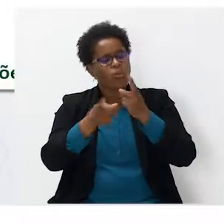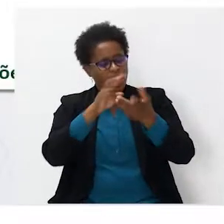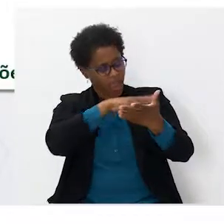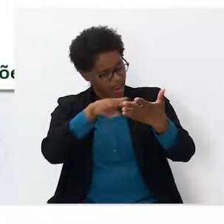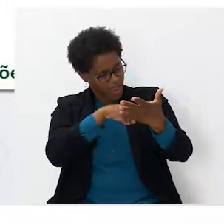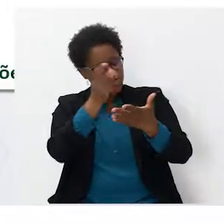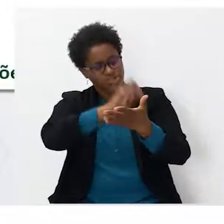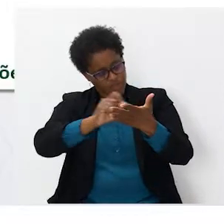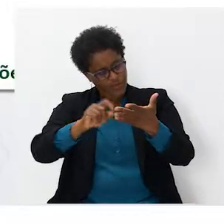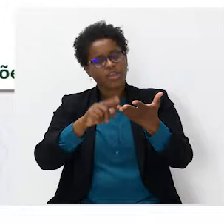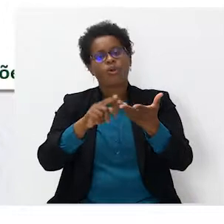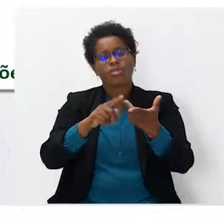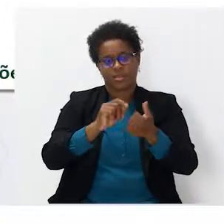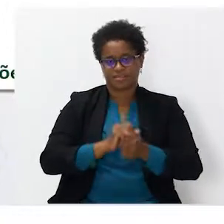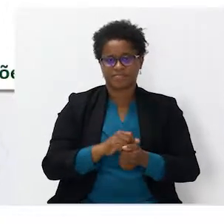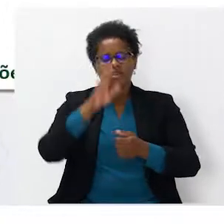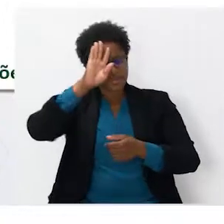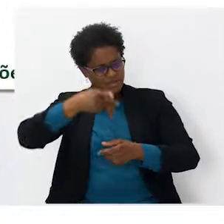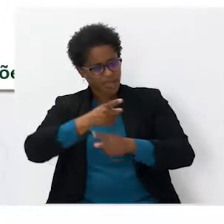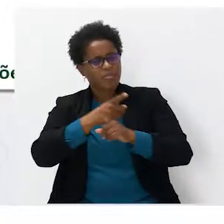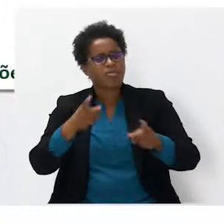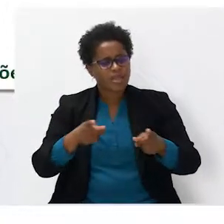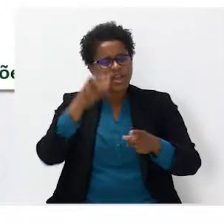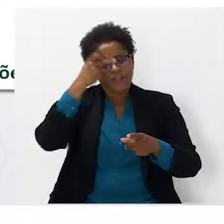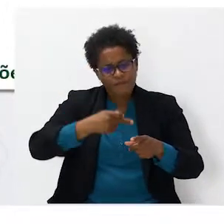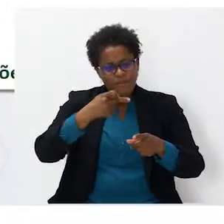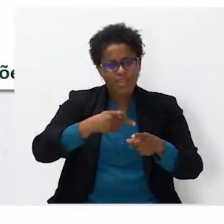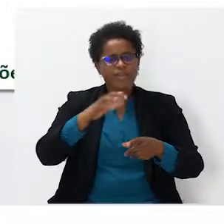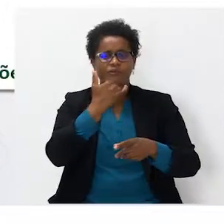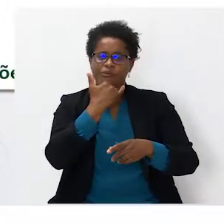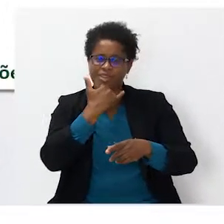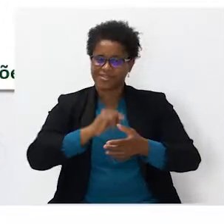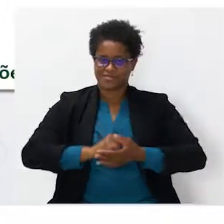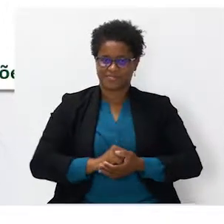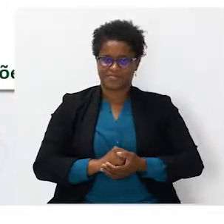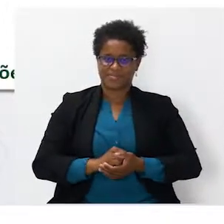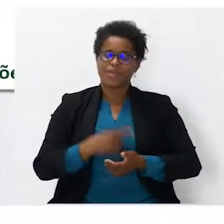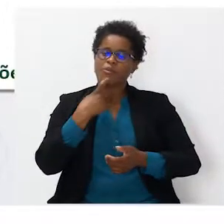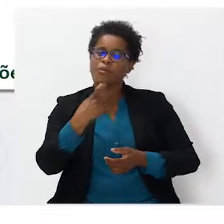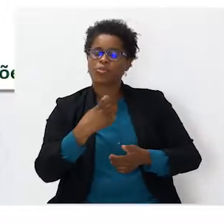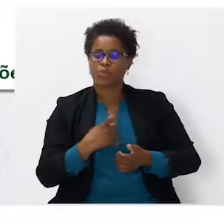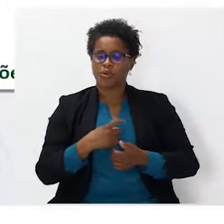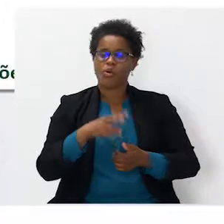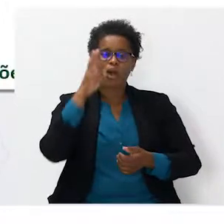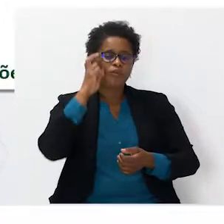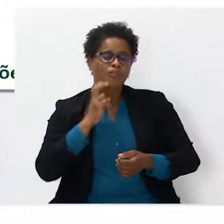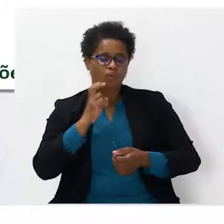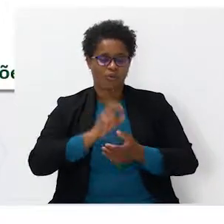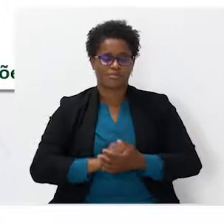contar. Sabes por que ficaste satisfeito? Perguntou o